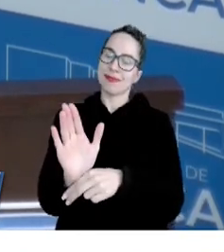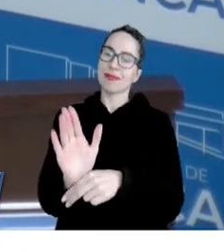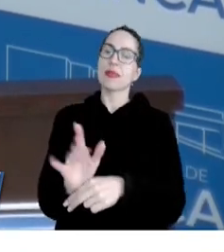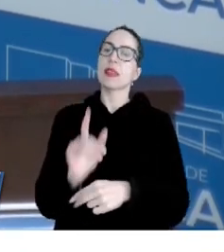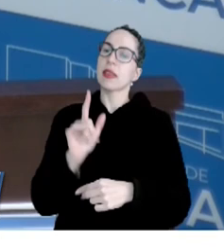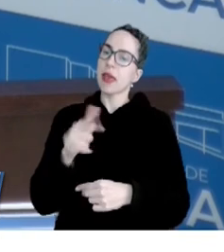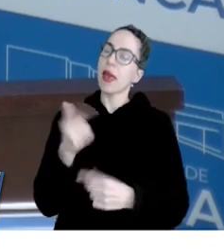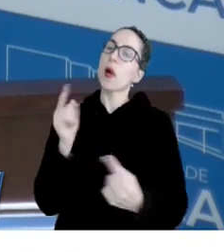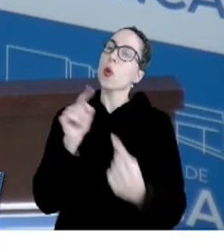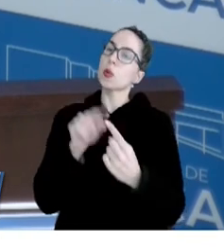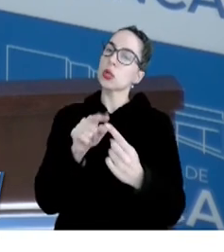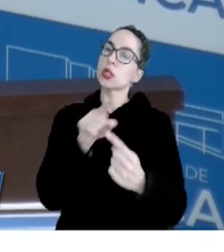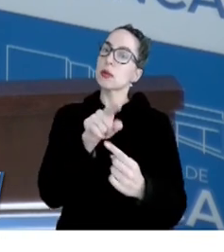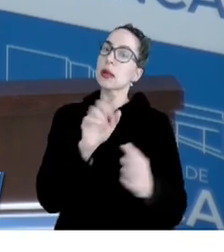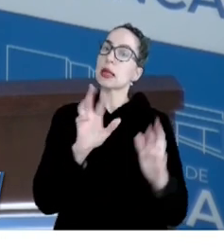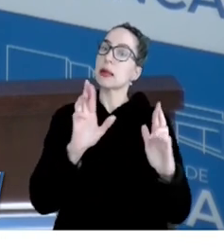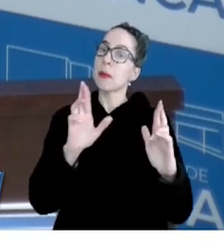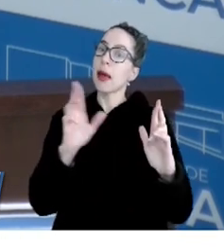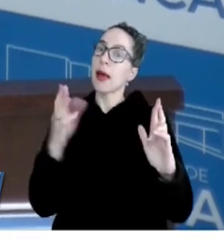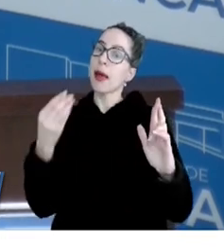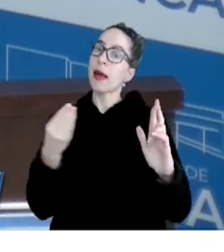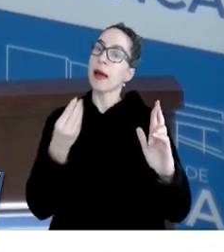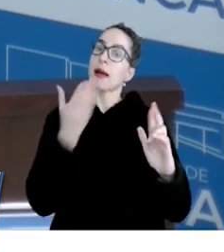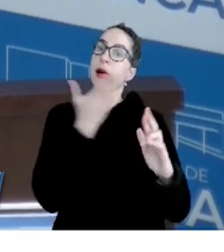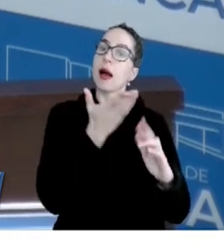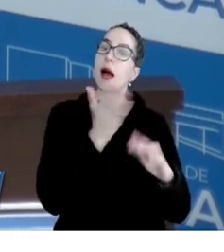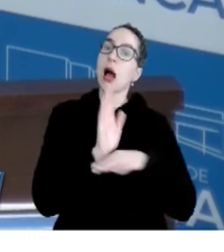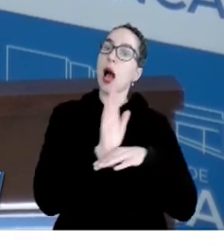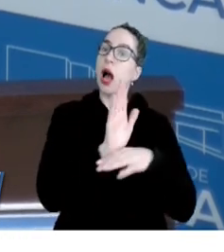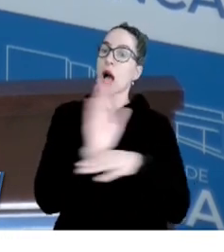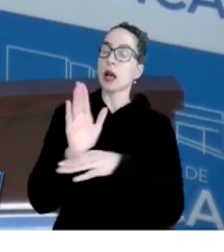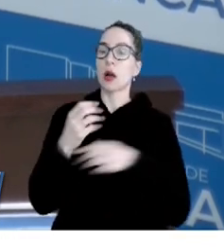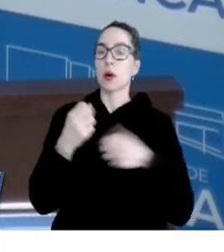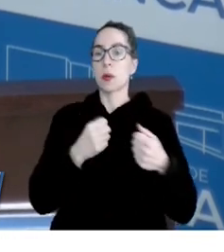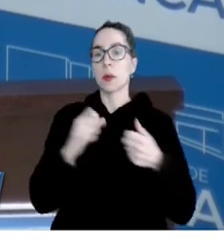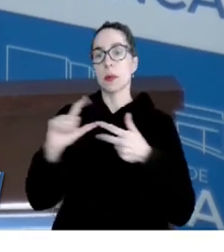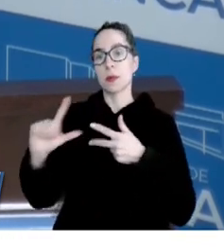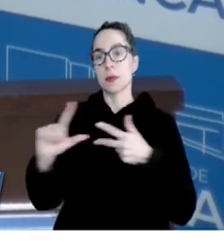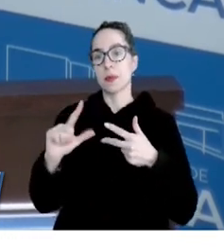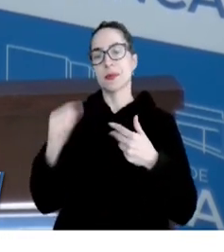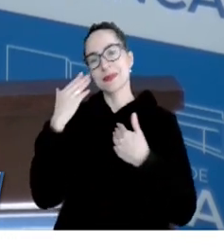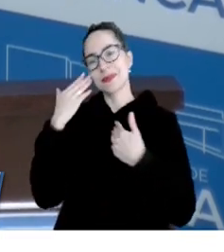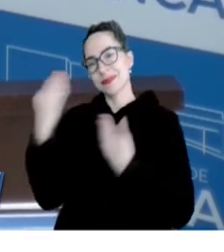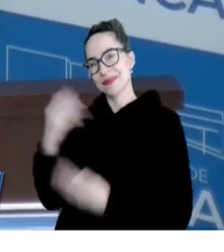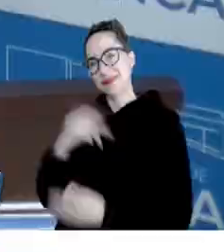espera essa contribuição desse poder legislativo. Obrigado, presidente. Obrigado.